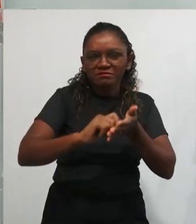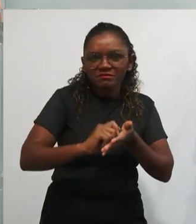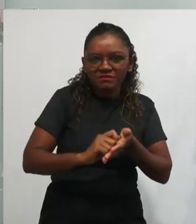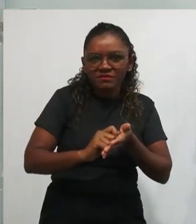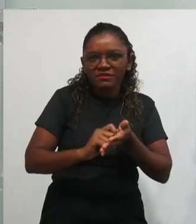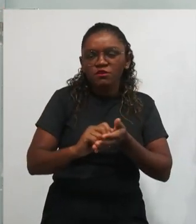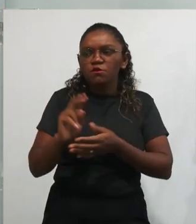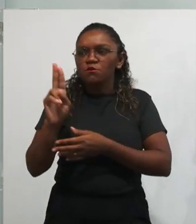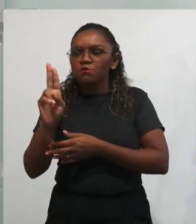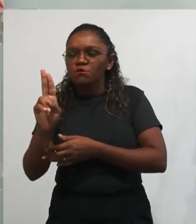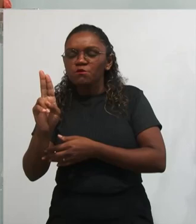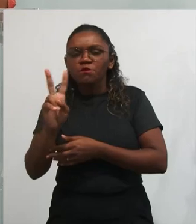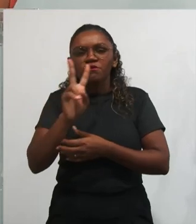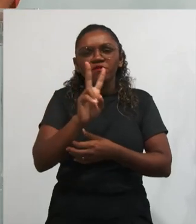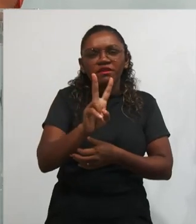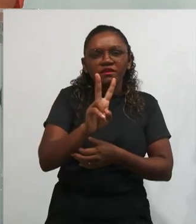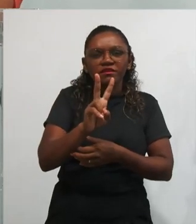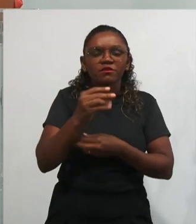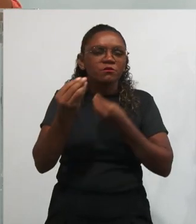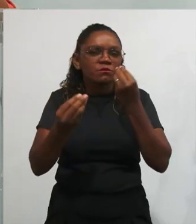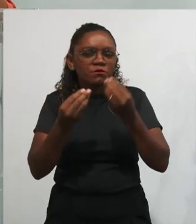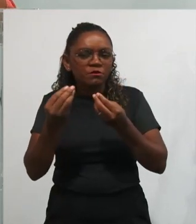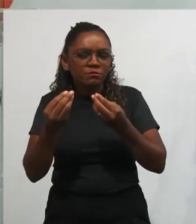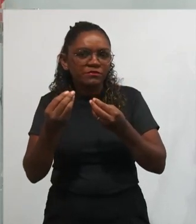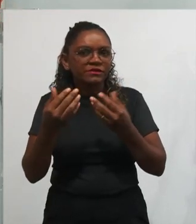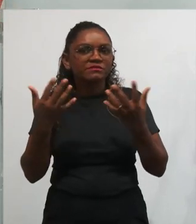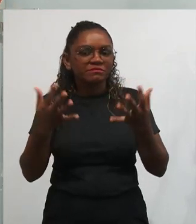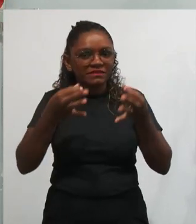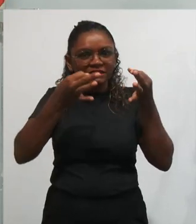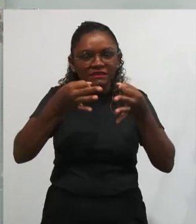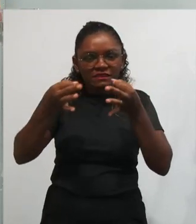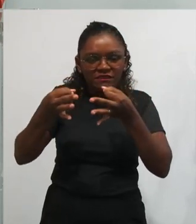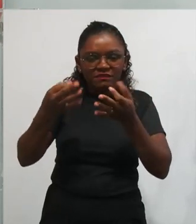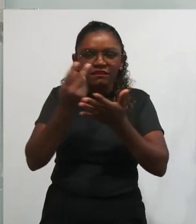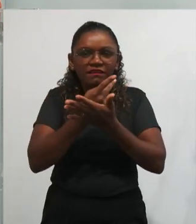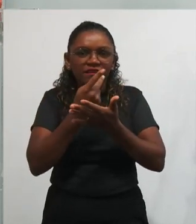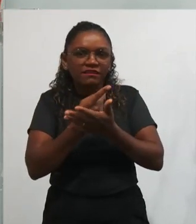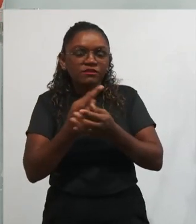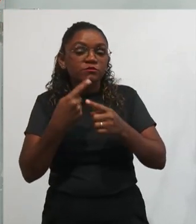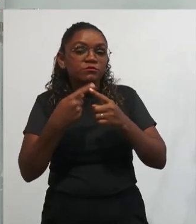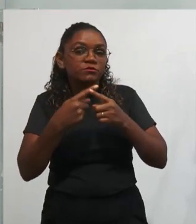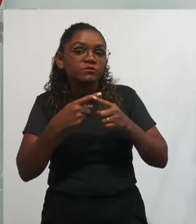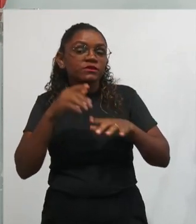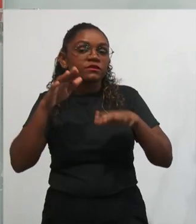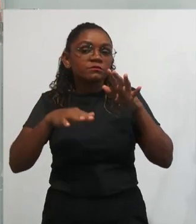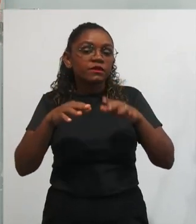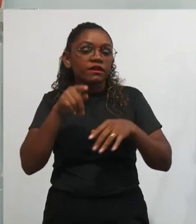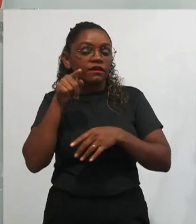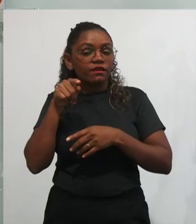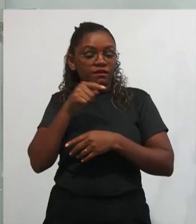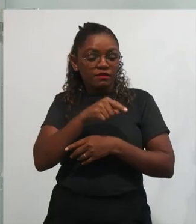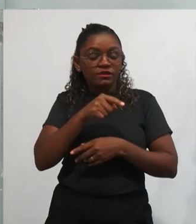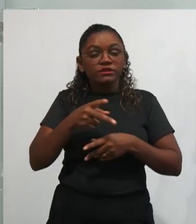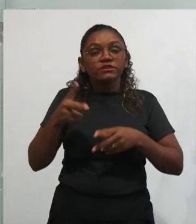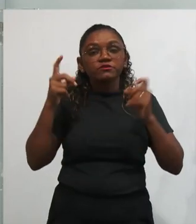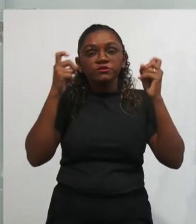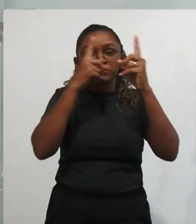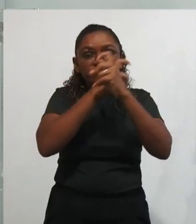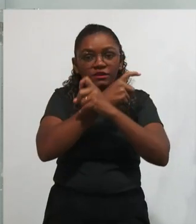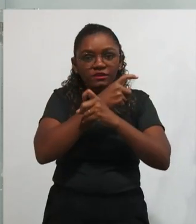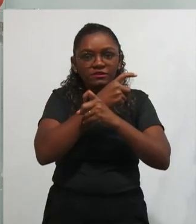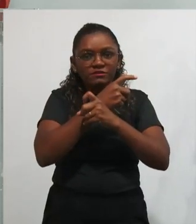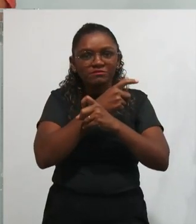o d porque tem aquela questão da lateralidade né da da da percepção tempero visual que ele não consegue